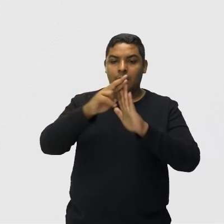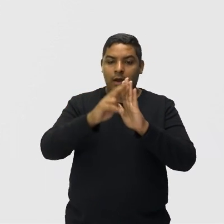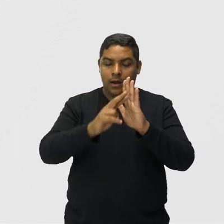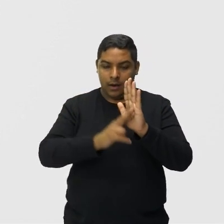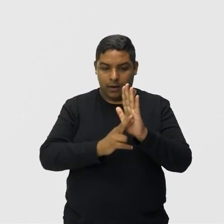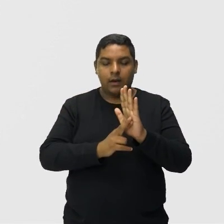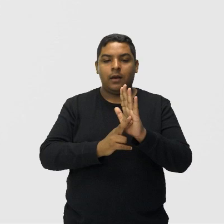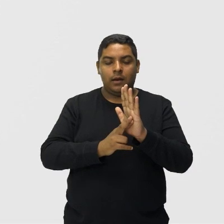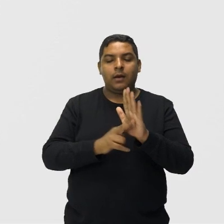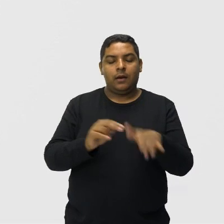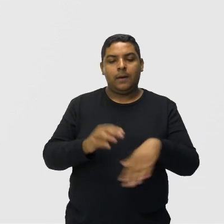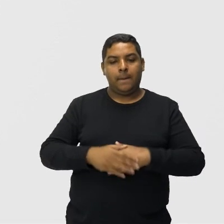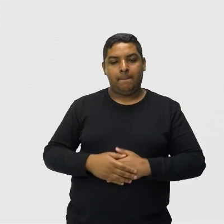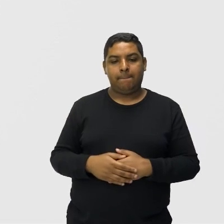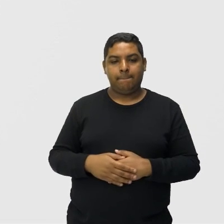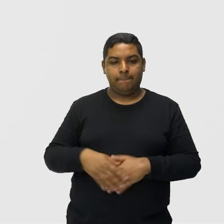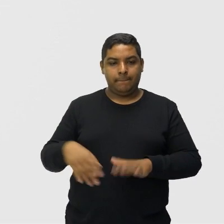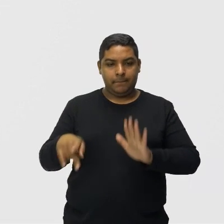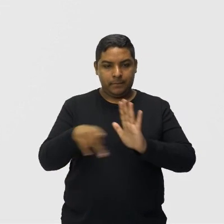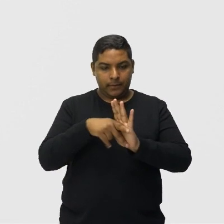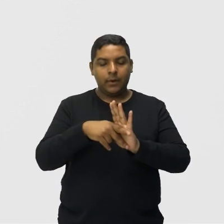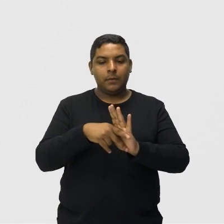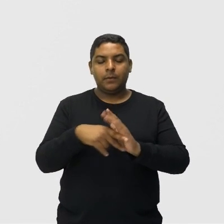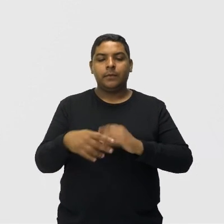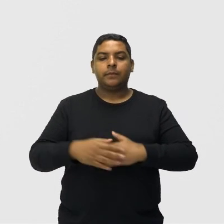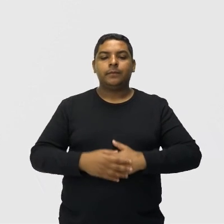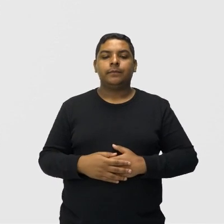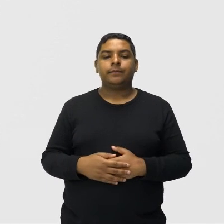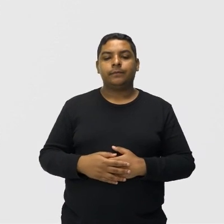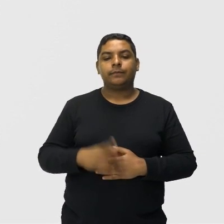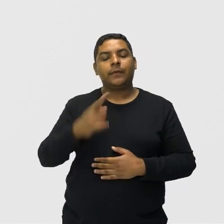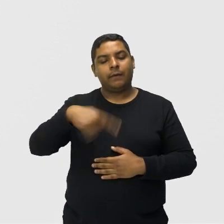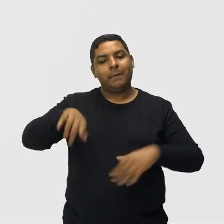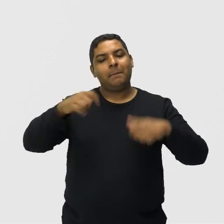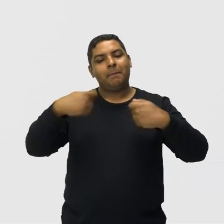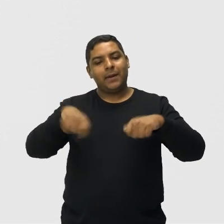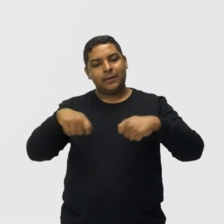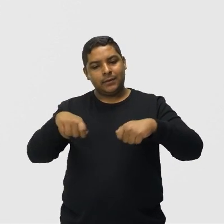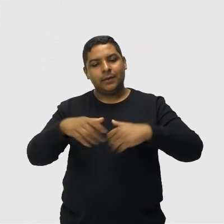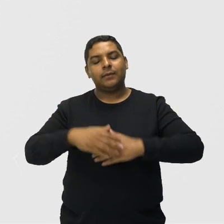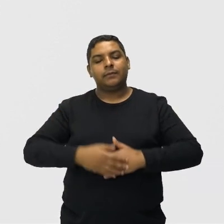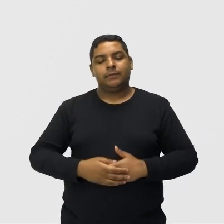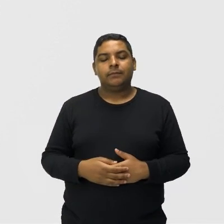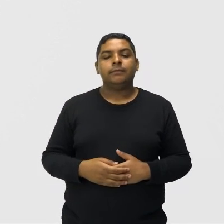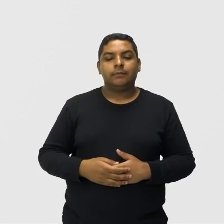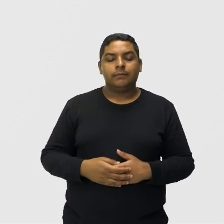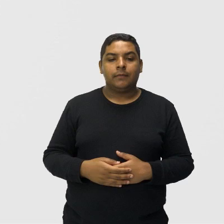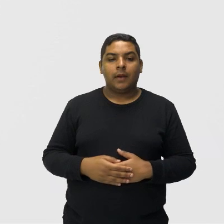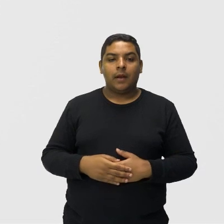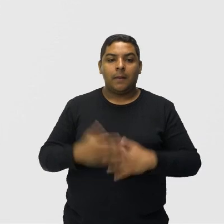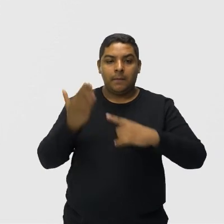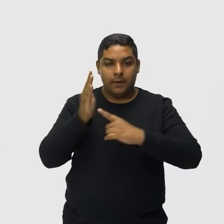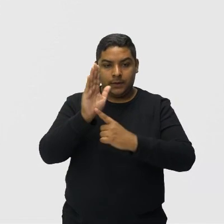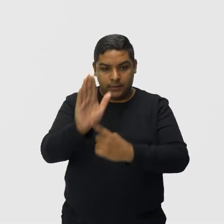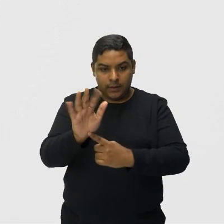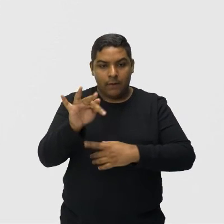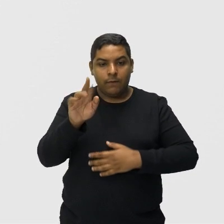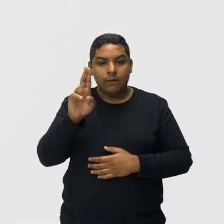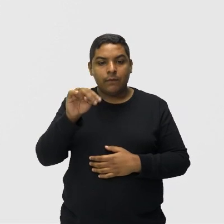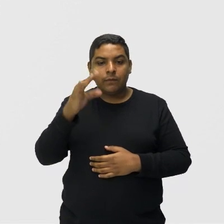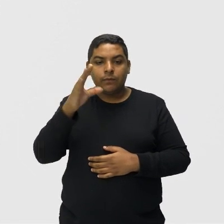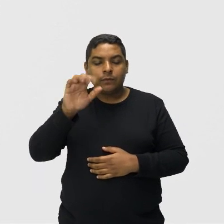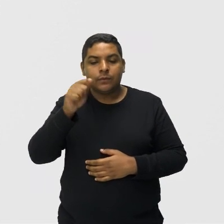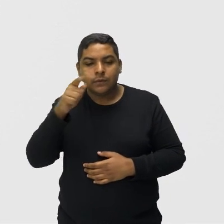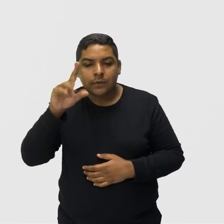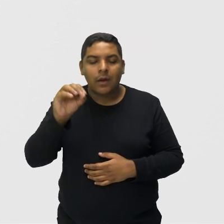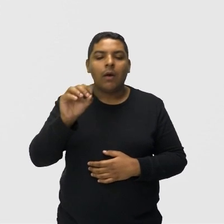nas regrinhas você vai ter que voltar a buscar um pouquinho, porque aqui no caso eu apresentei para vocês a função oxigenada, mas essa